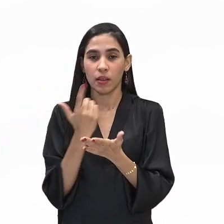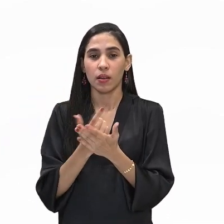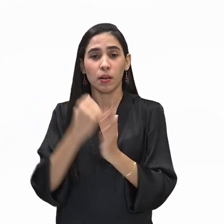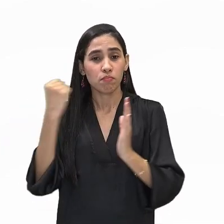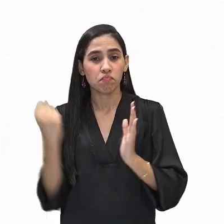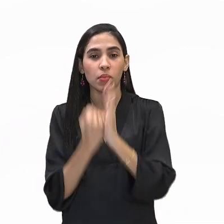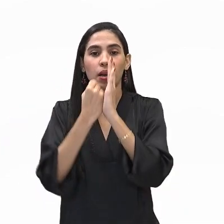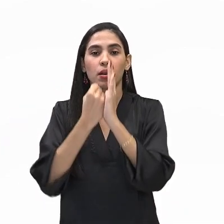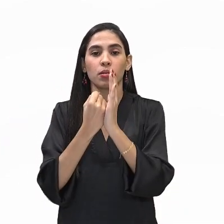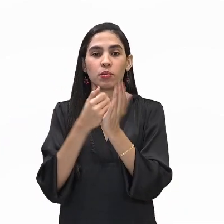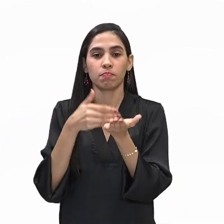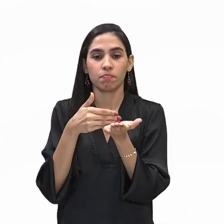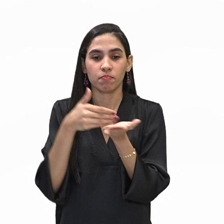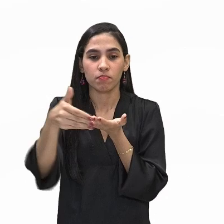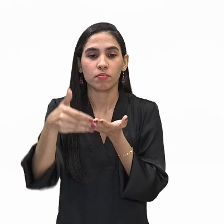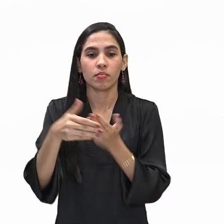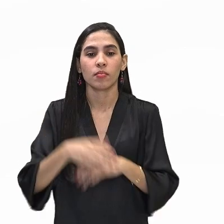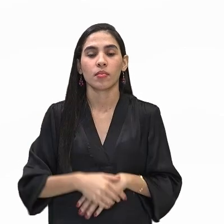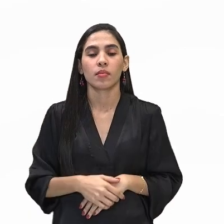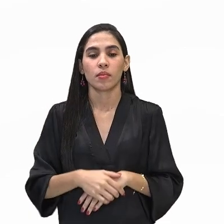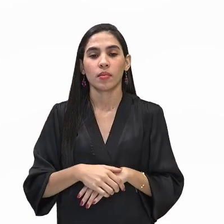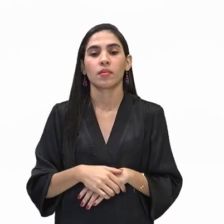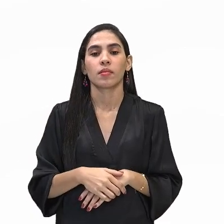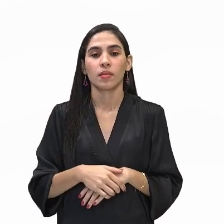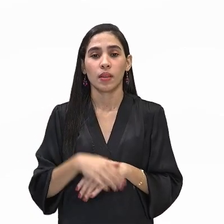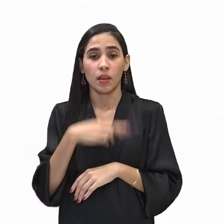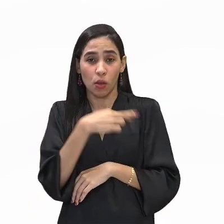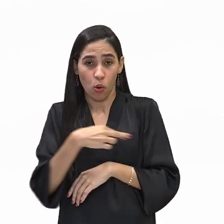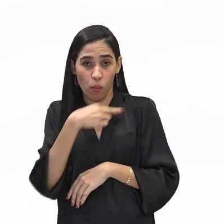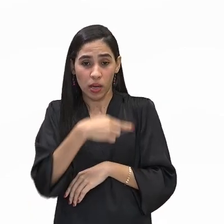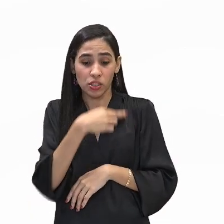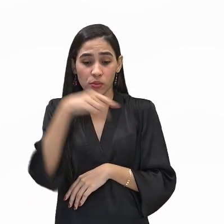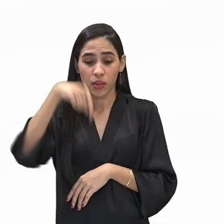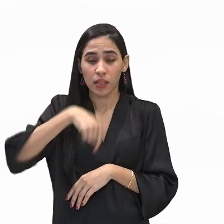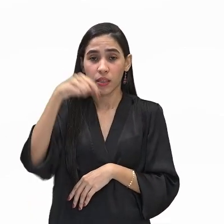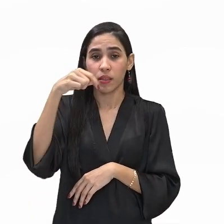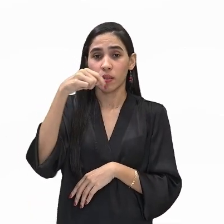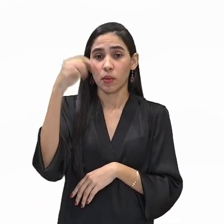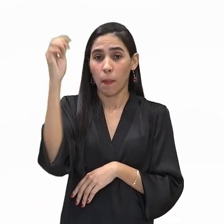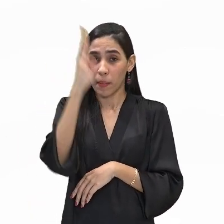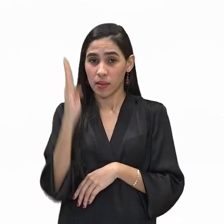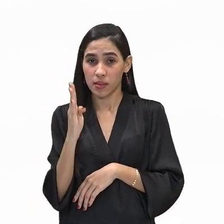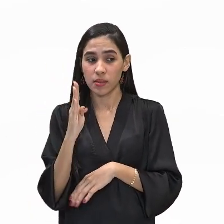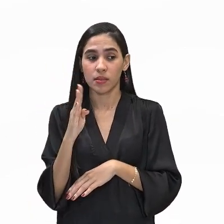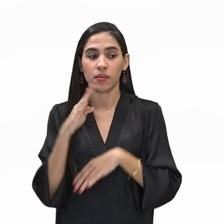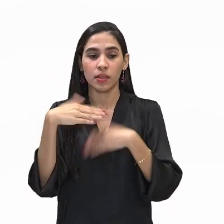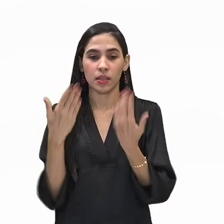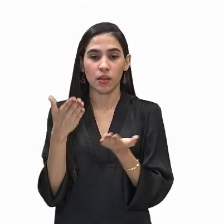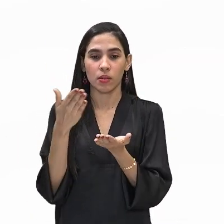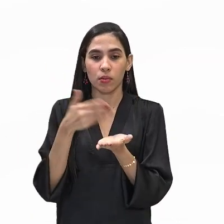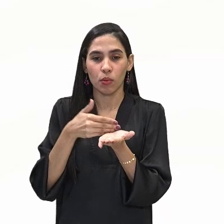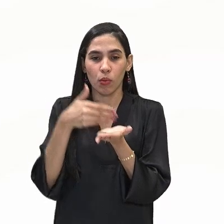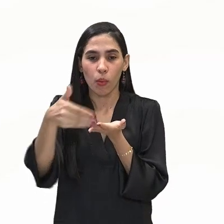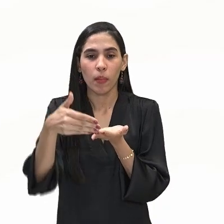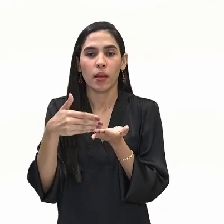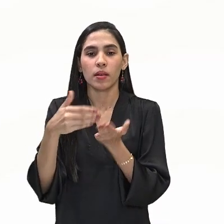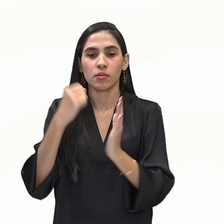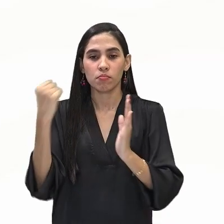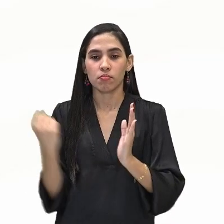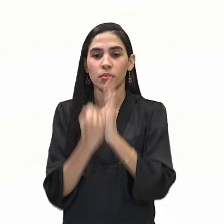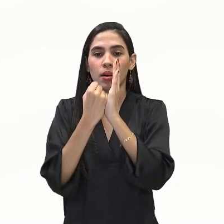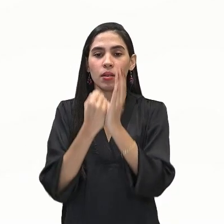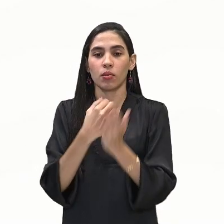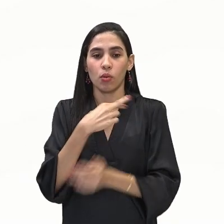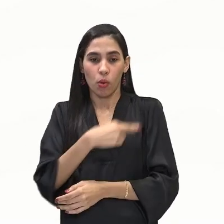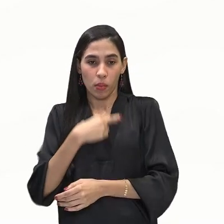ou seja, aquelas obras que vão introduzir o romantismo no Brasil. Então, as obras, os marcos iniciais do romantismo